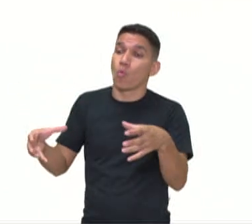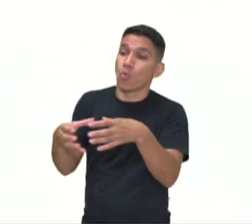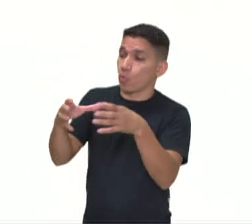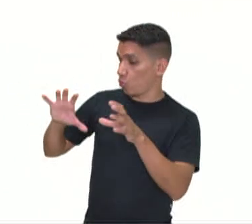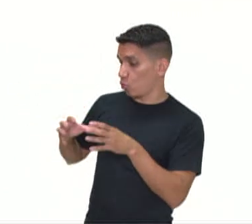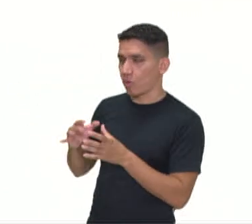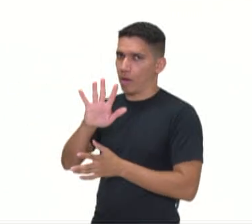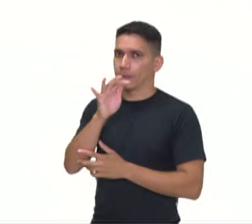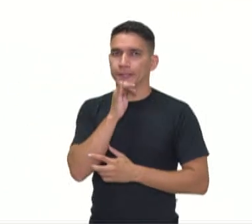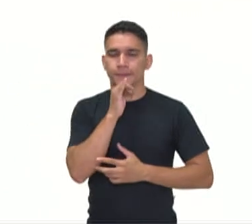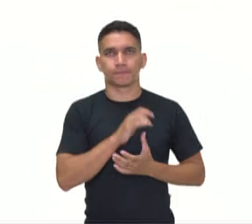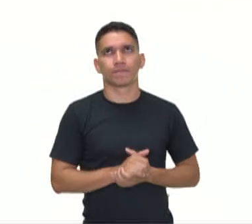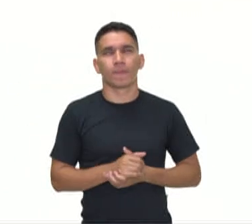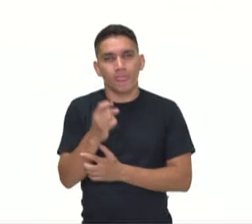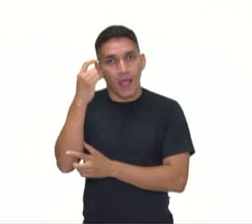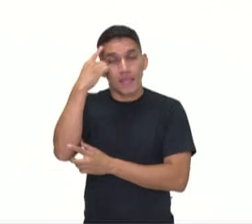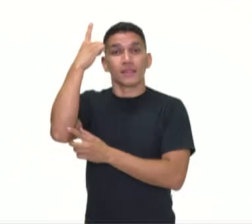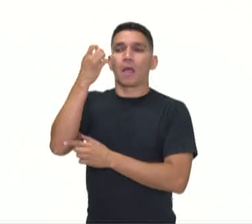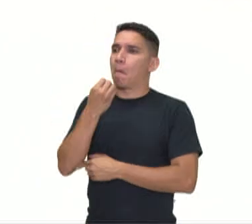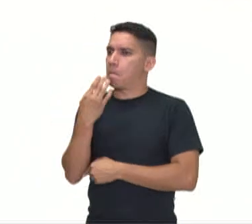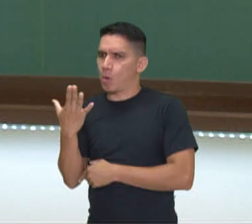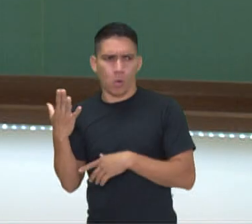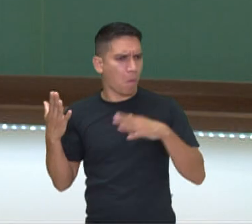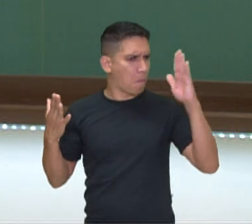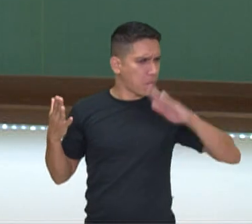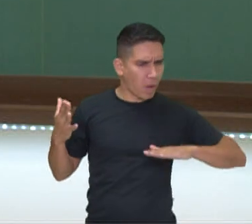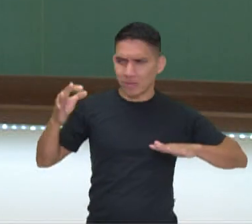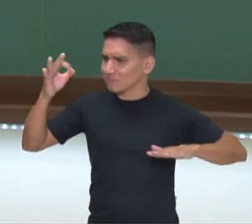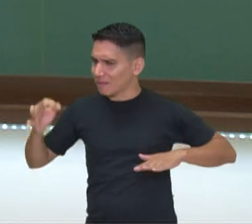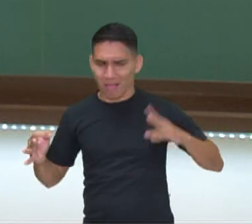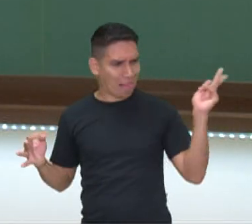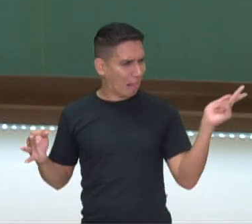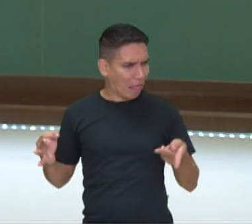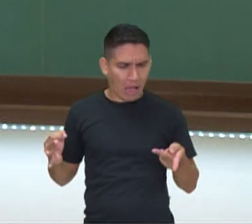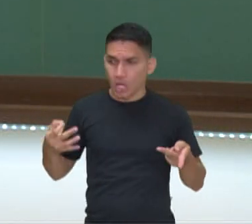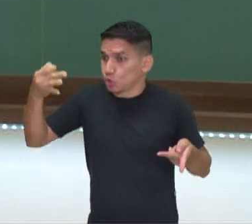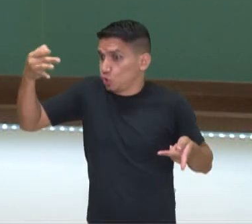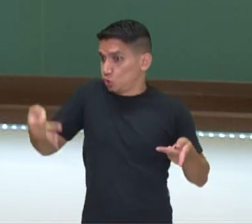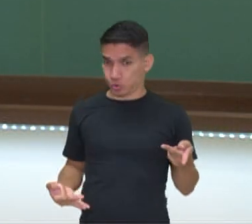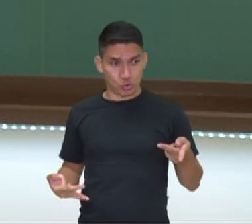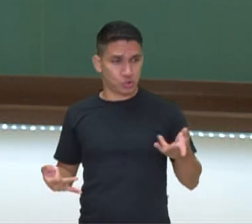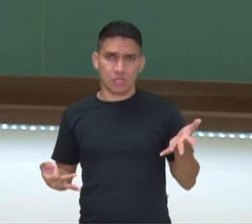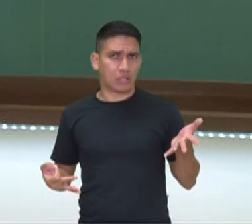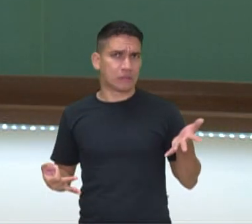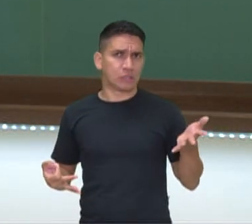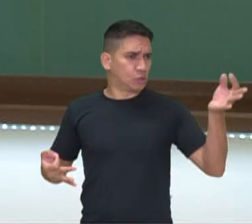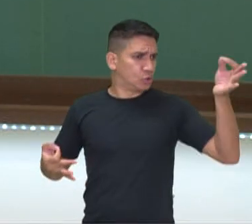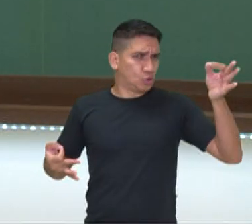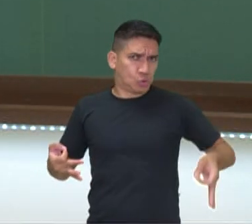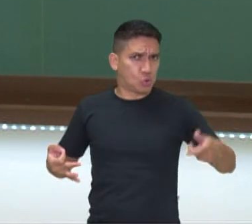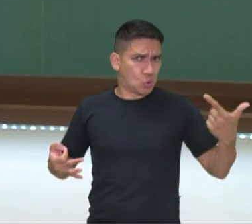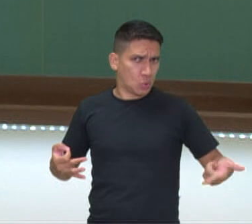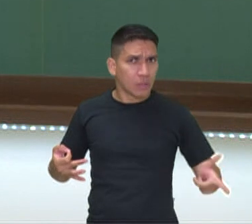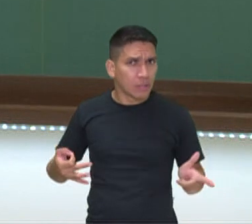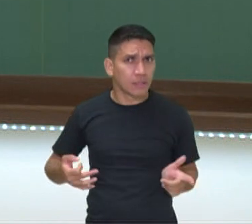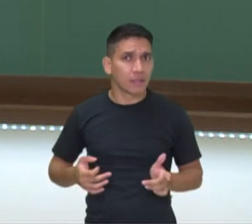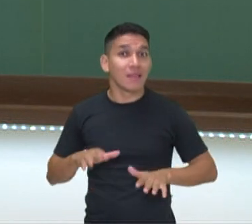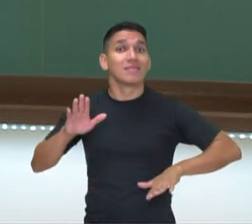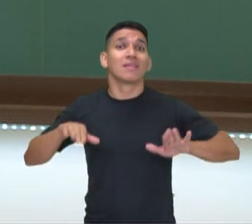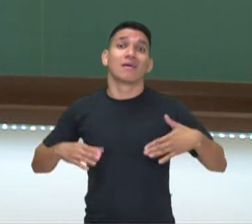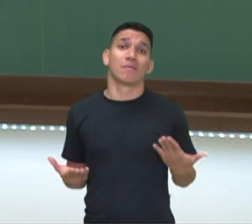Um exemplo, as ideias de bom e mal, certo e errado, justo ou injusto. Isso vai variar de acordo com cada grupo